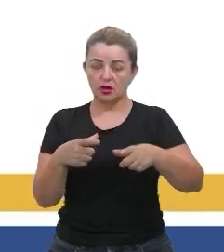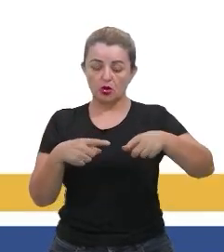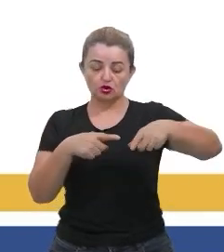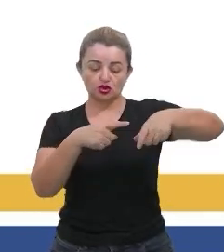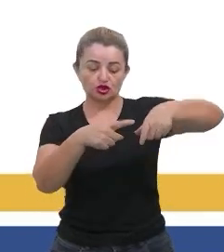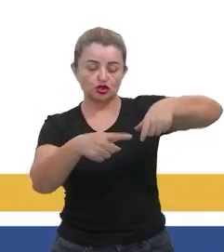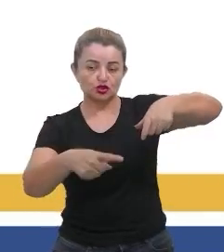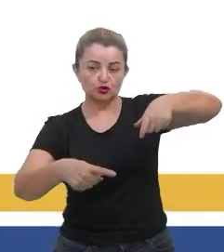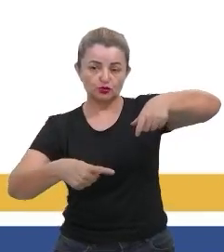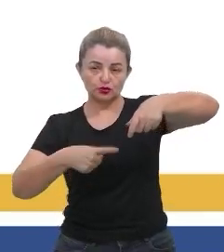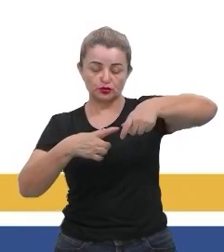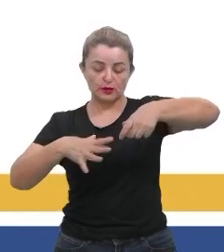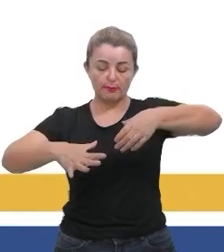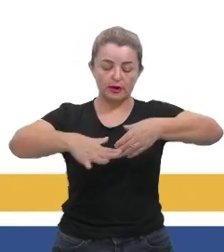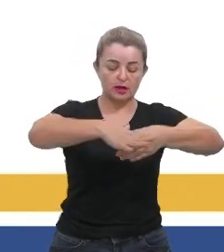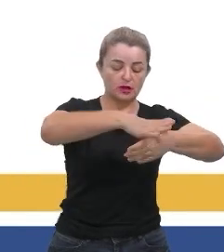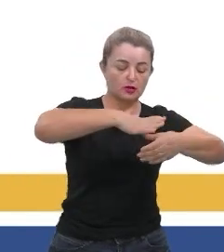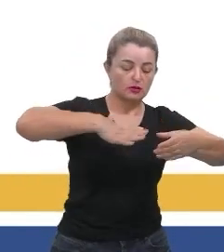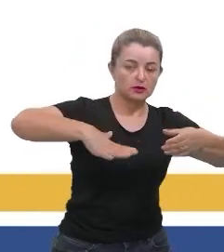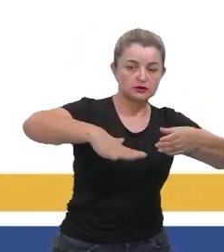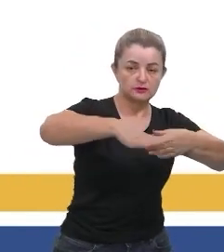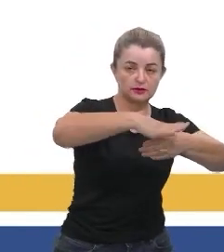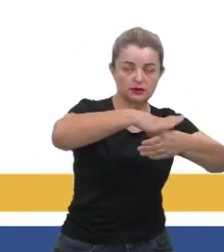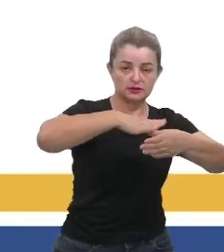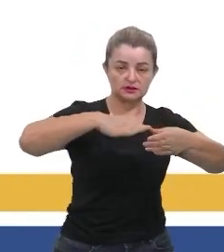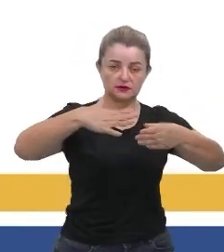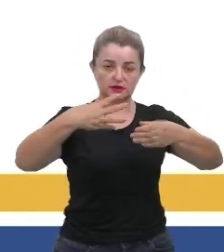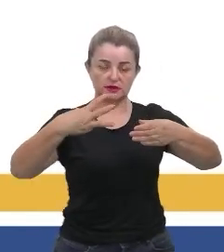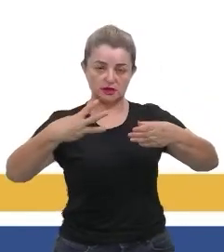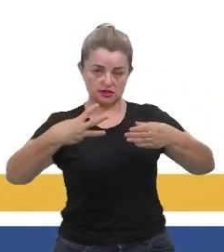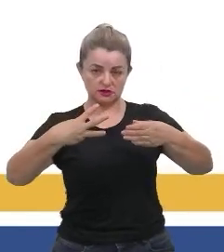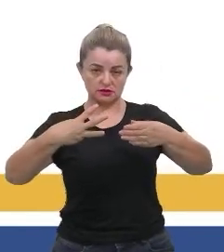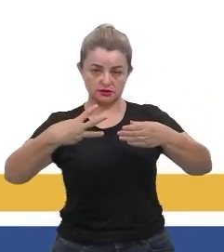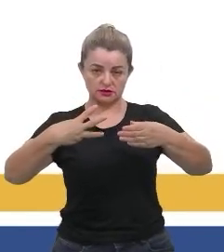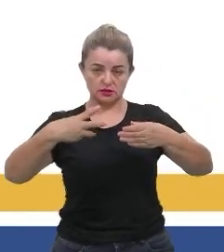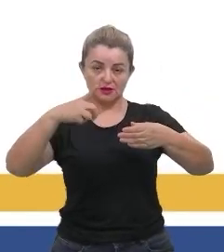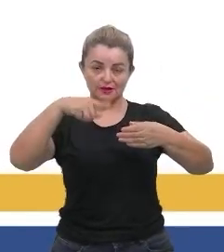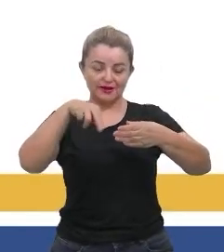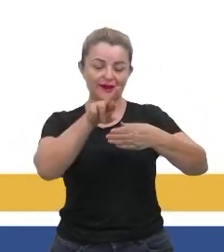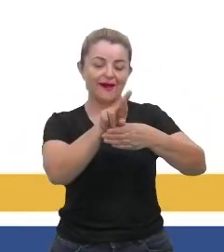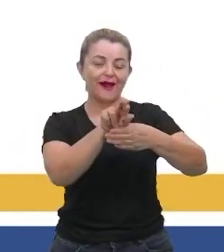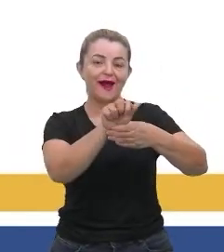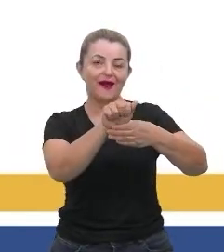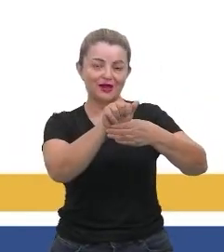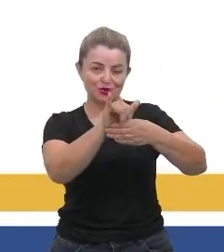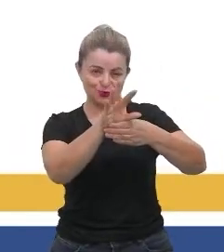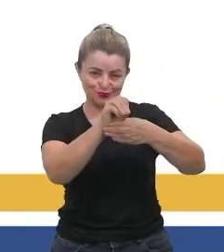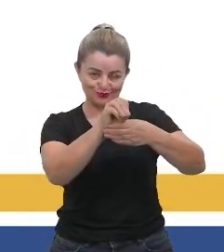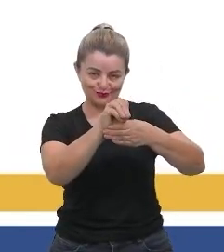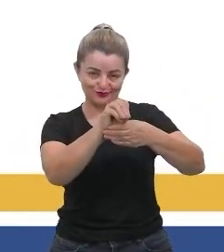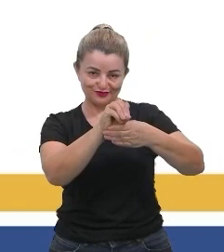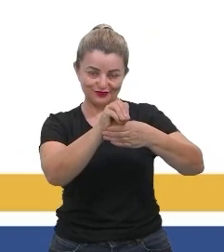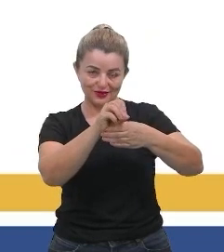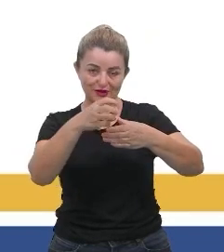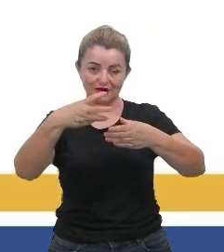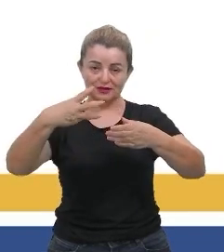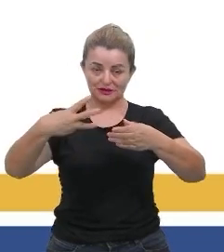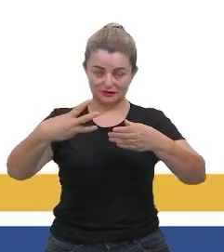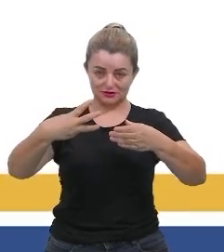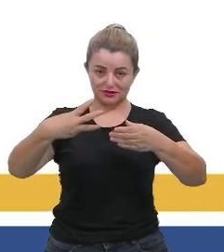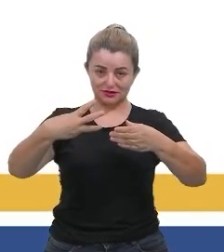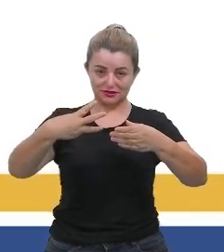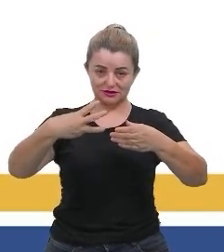6, automaticamente a base agora vale 3, né? Base não, o nosso raio, né? Ok? Vale 3, vai ficar